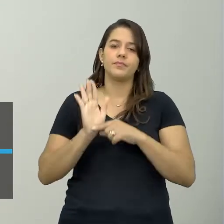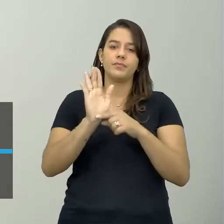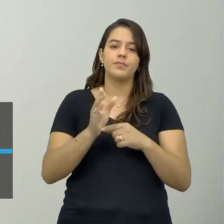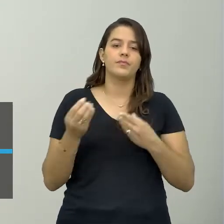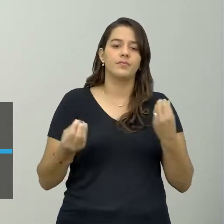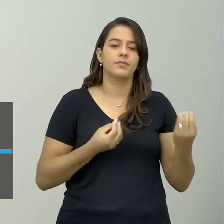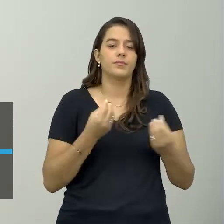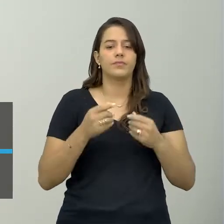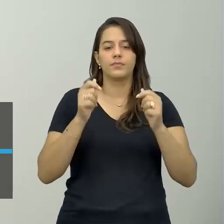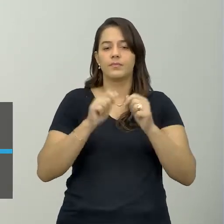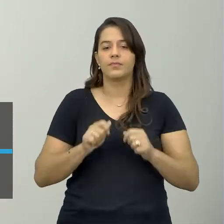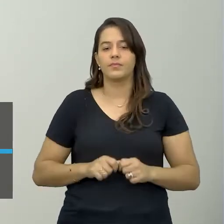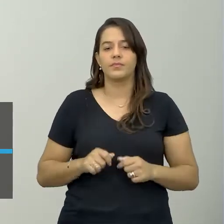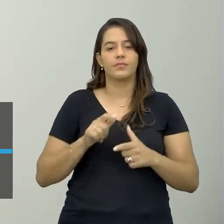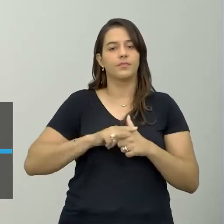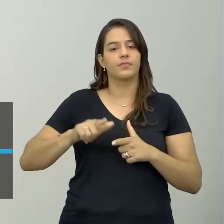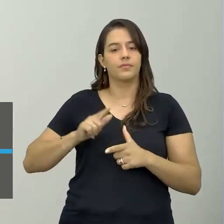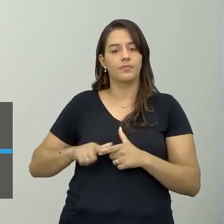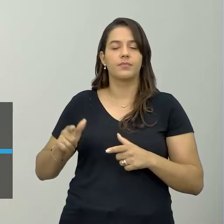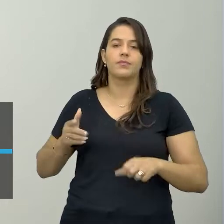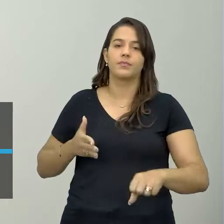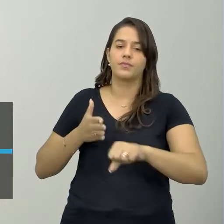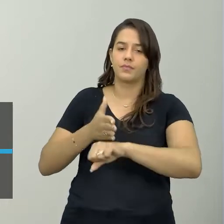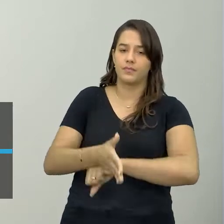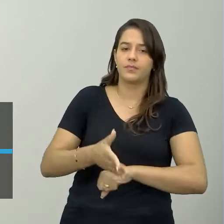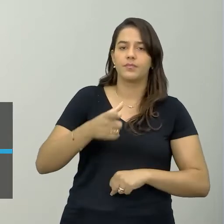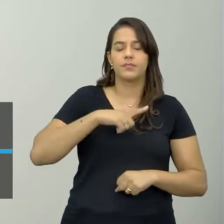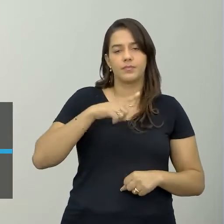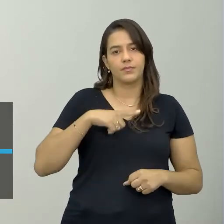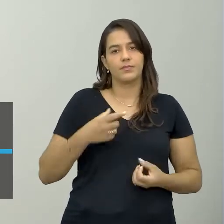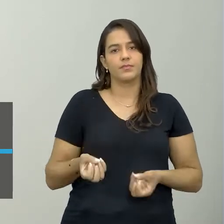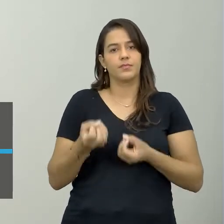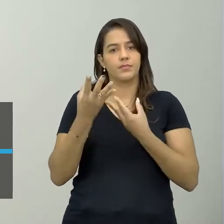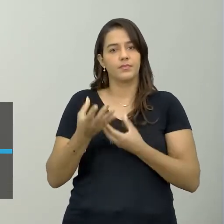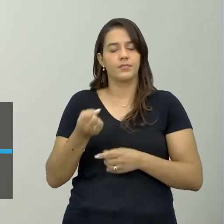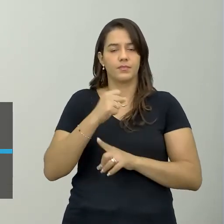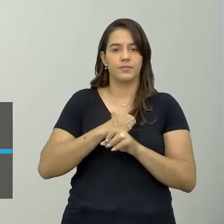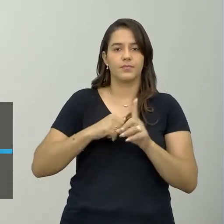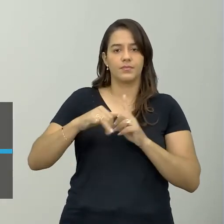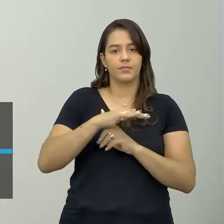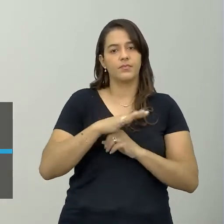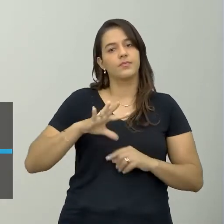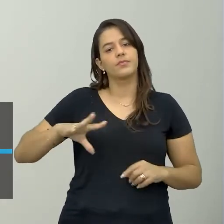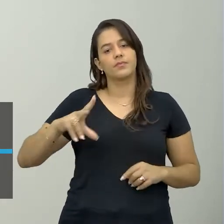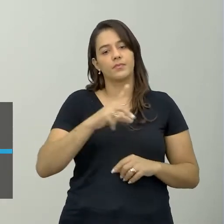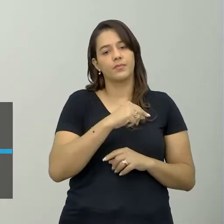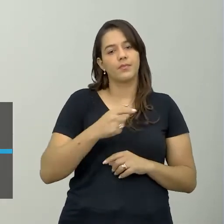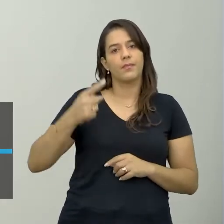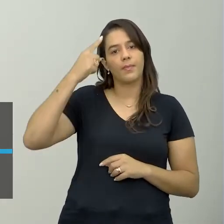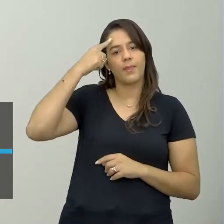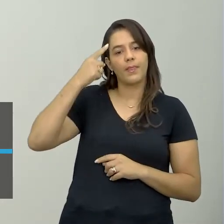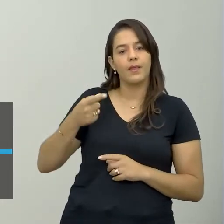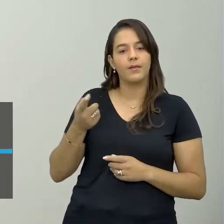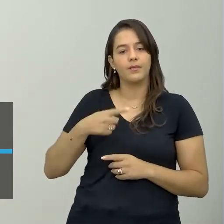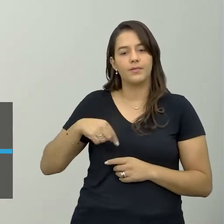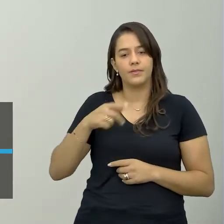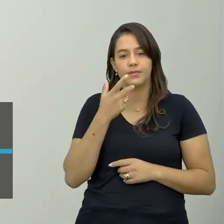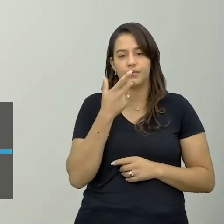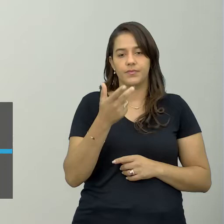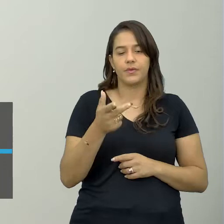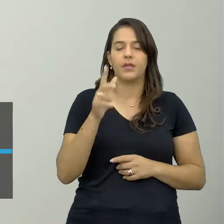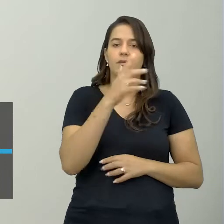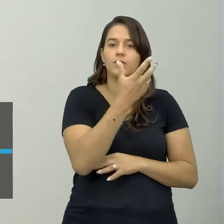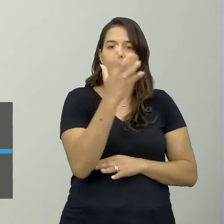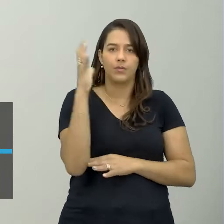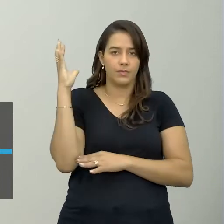como resolver esses problemas, a intervenção e mediação sociocultural, que é justamente essa ideia de que quando a gente fala do ambiente, a gente também